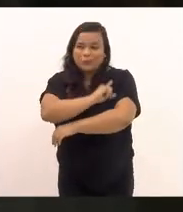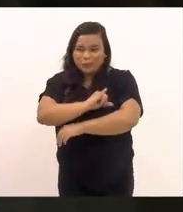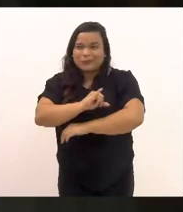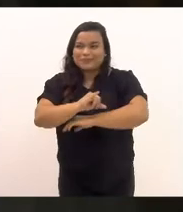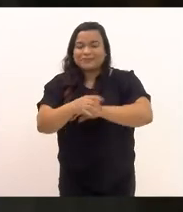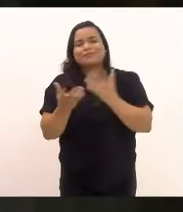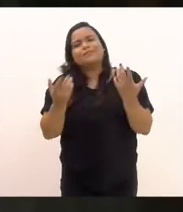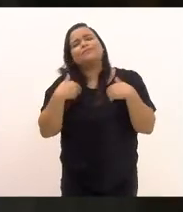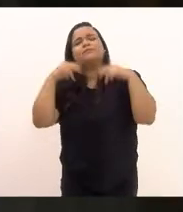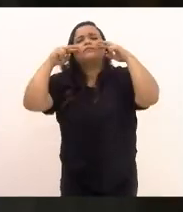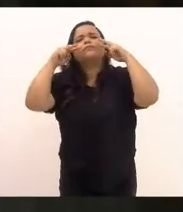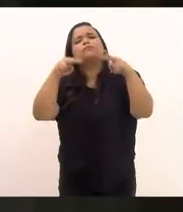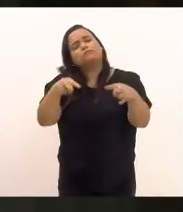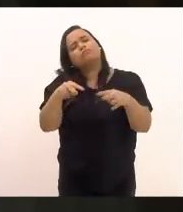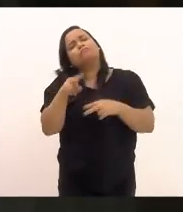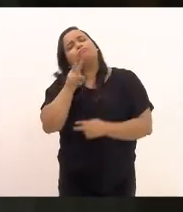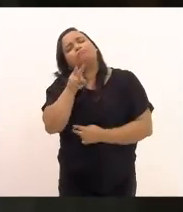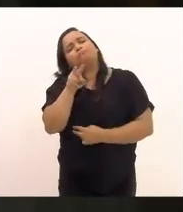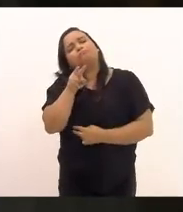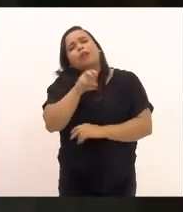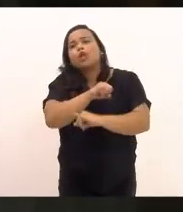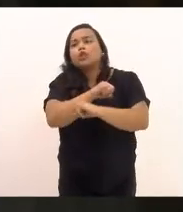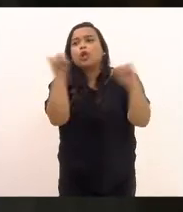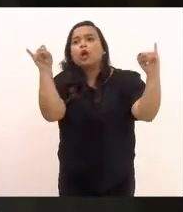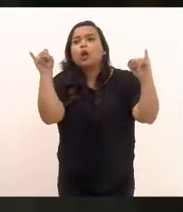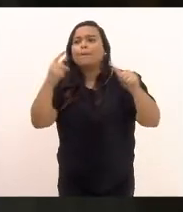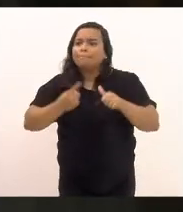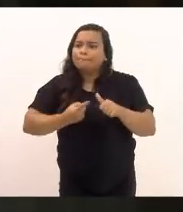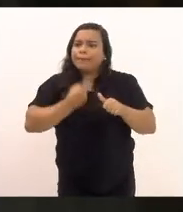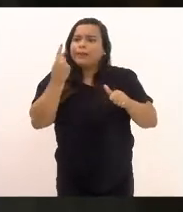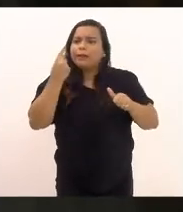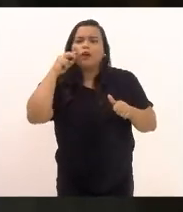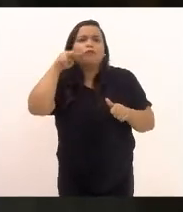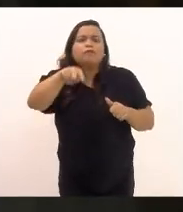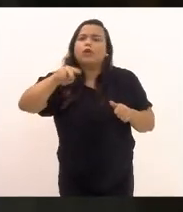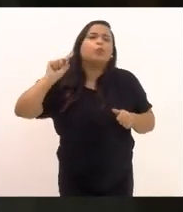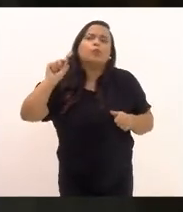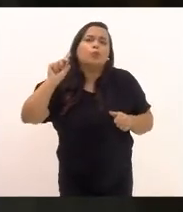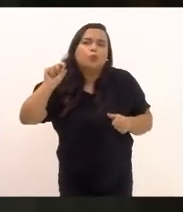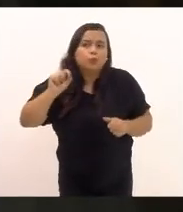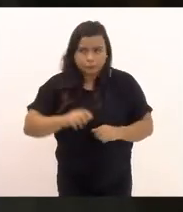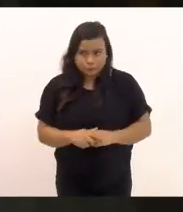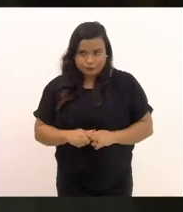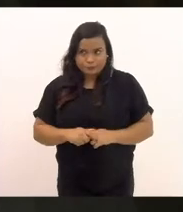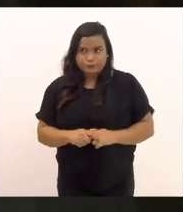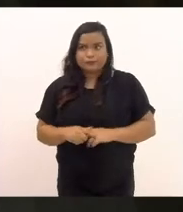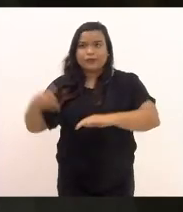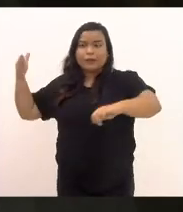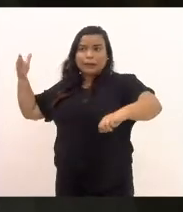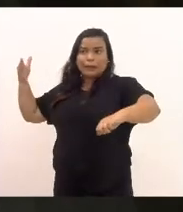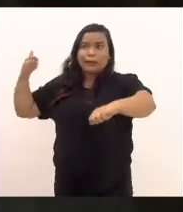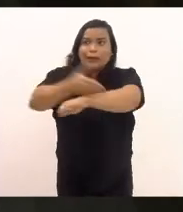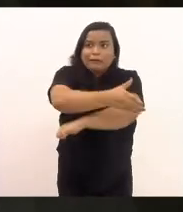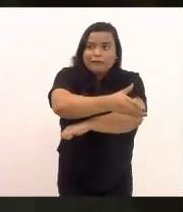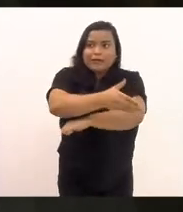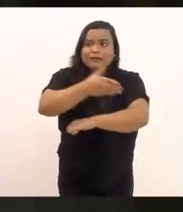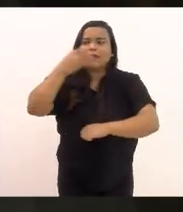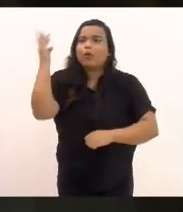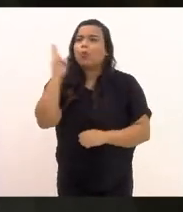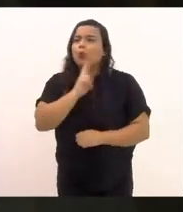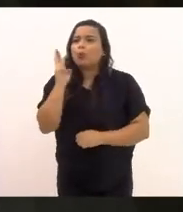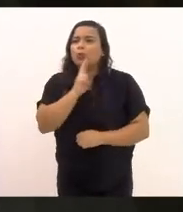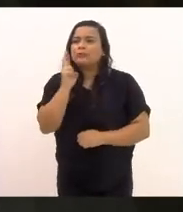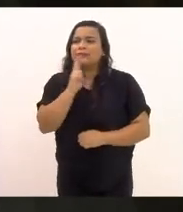E a primeira notícia que eu vi foi a invasão da Rússia